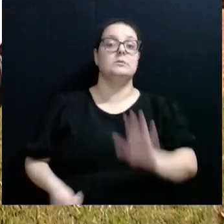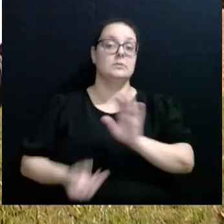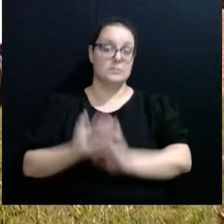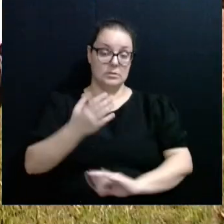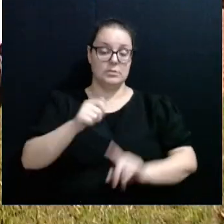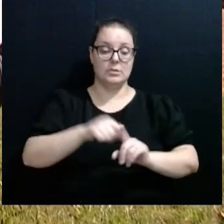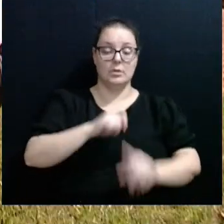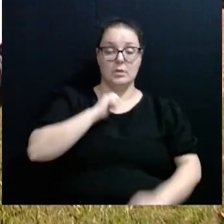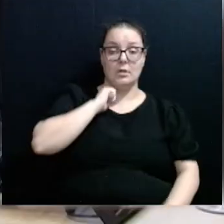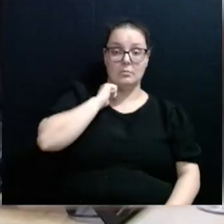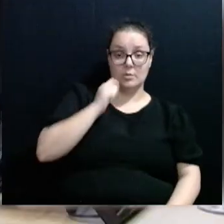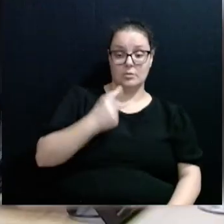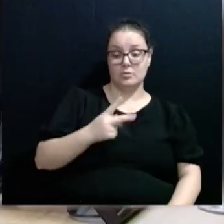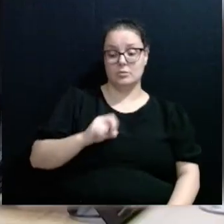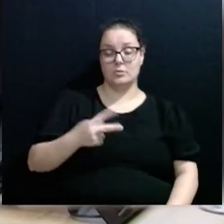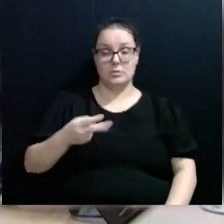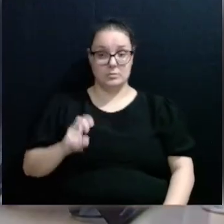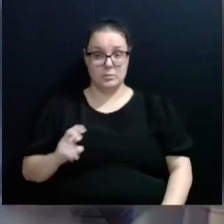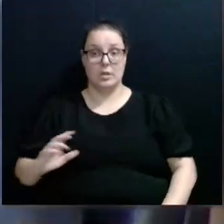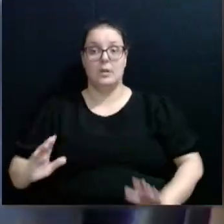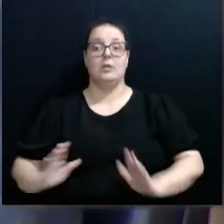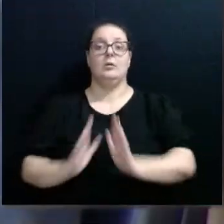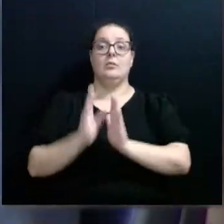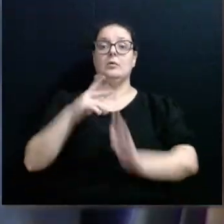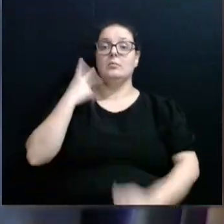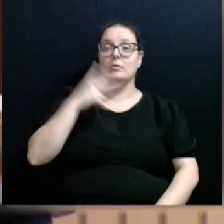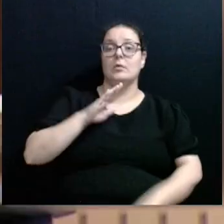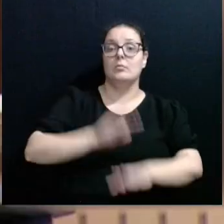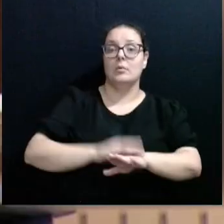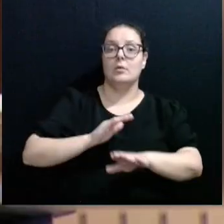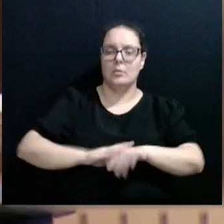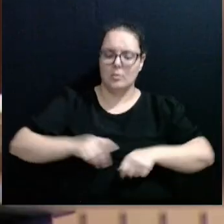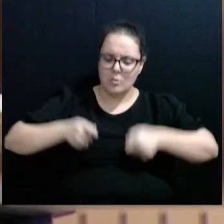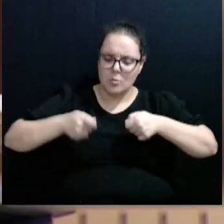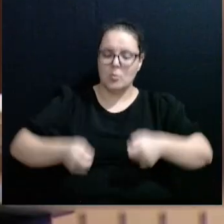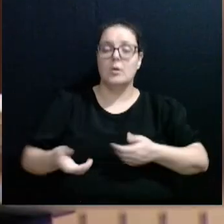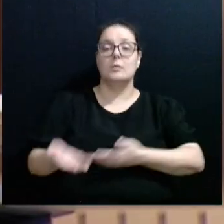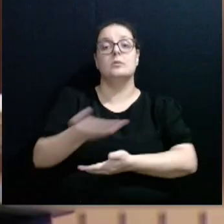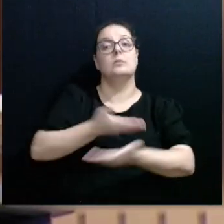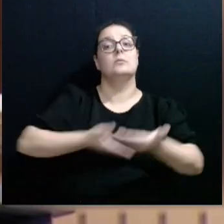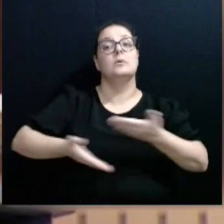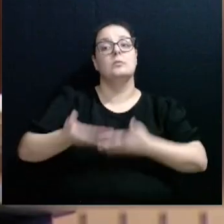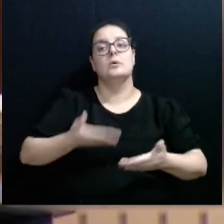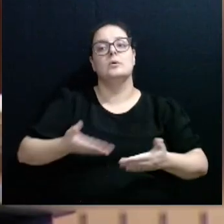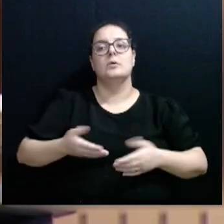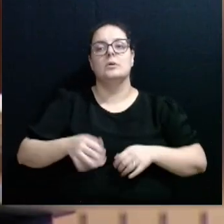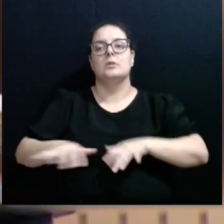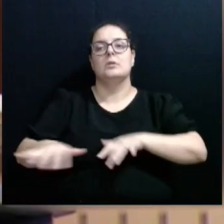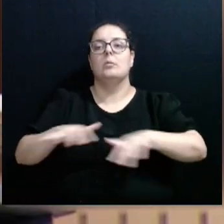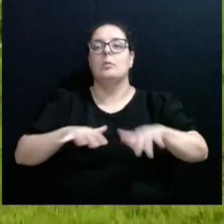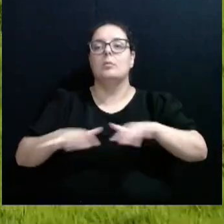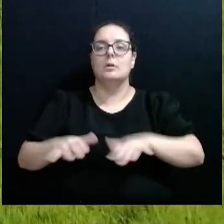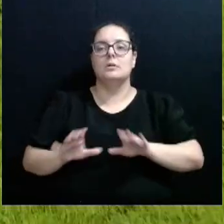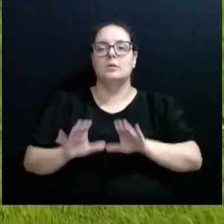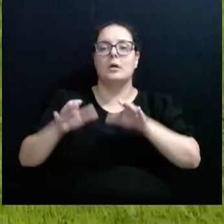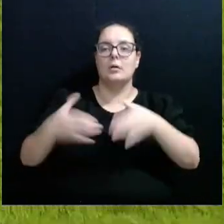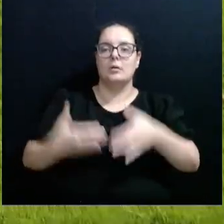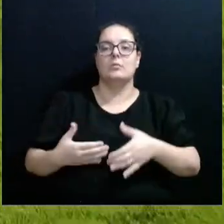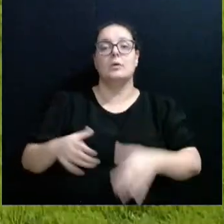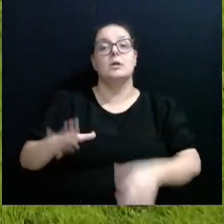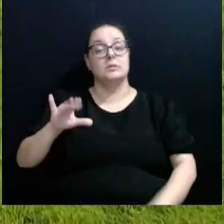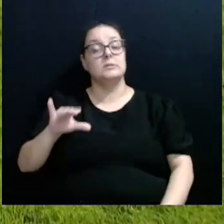2025, a Frente Parlamentar atuou de forma articulada na mobilização da comunidade científica,